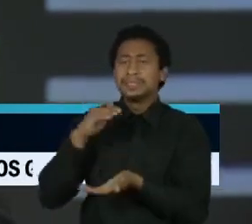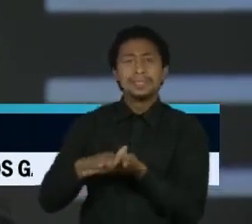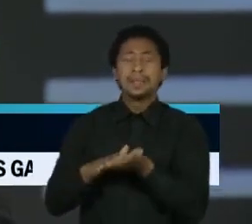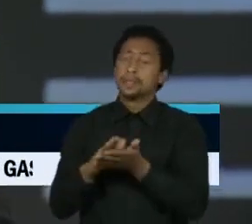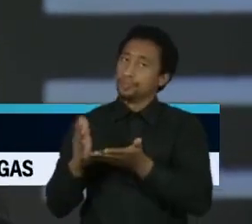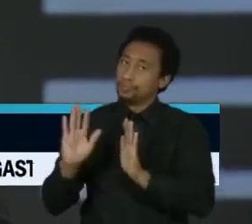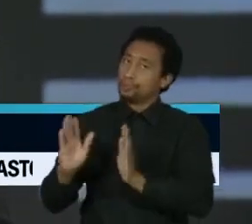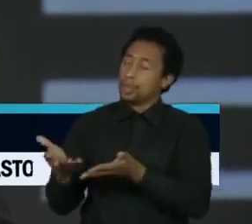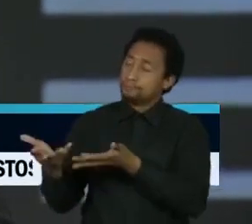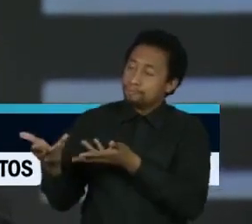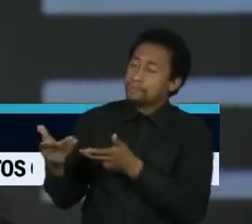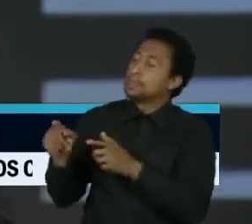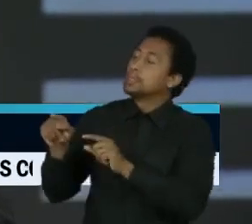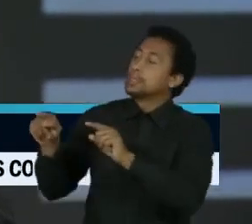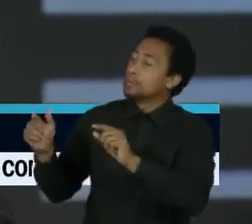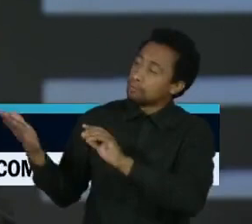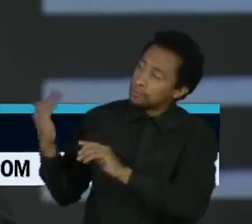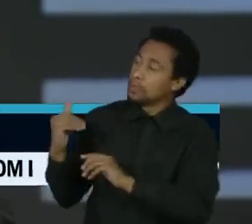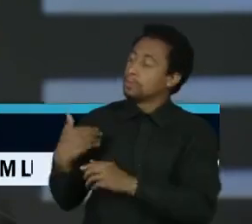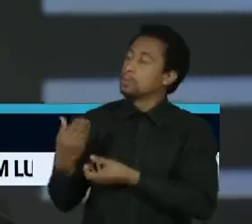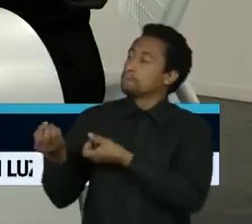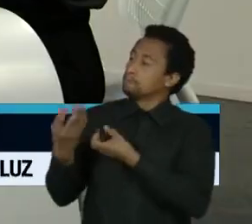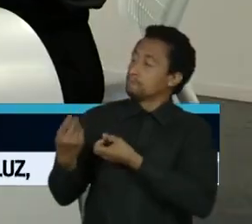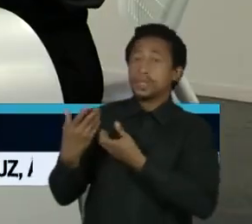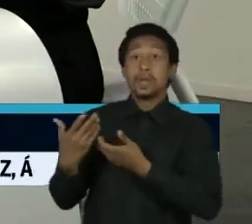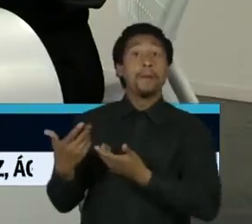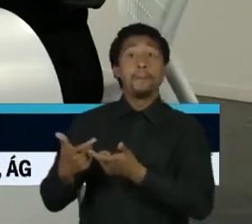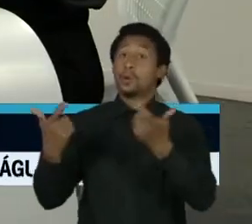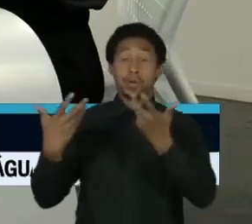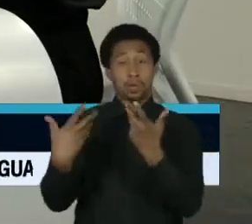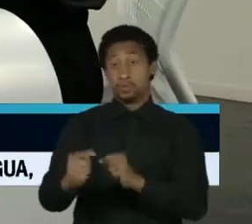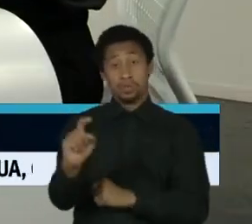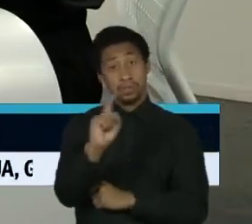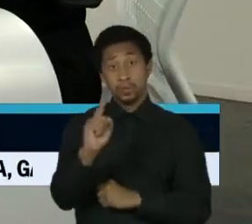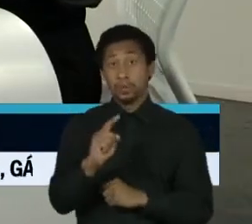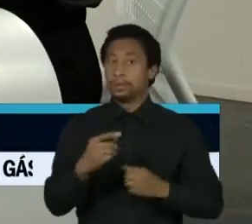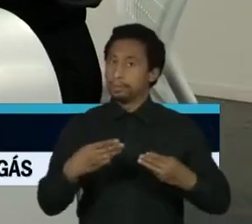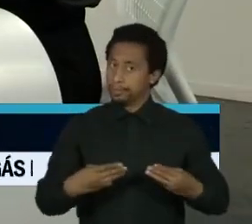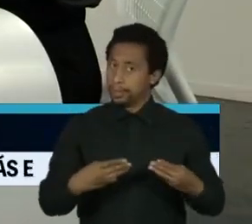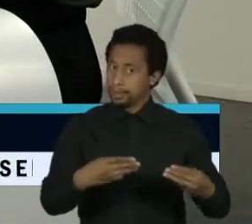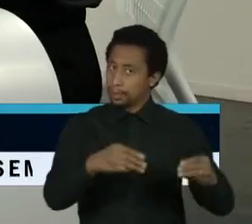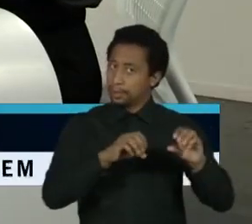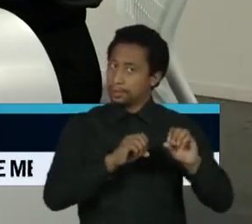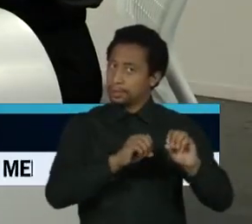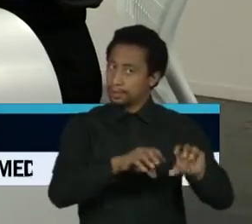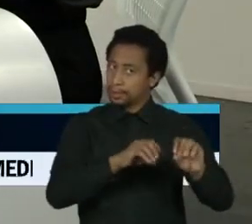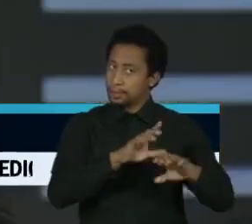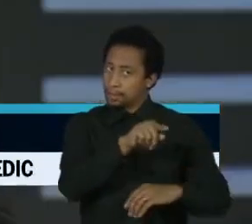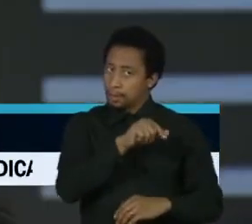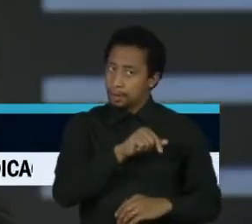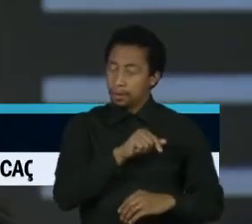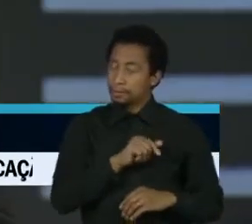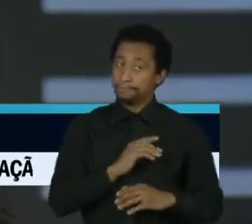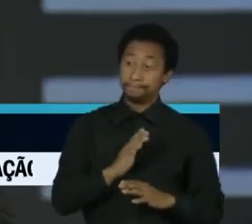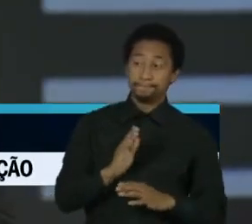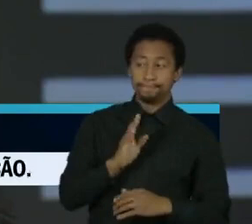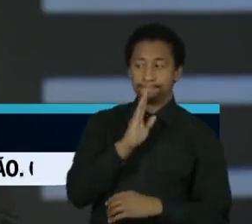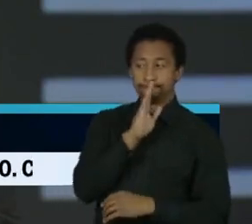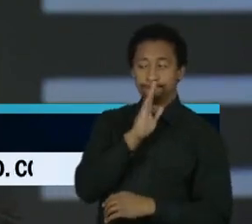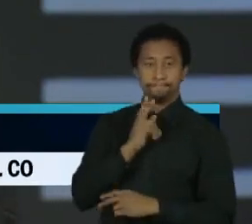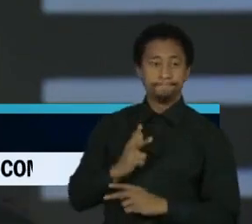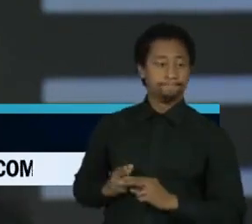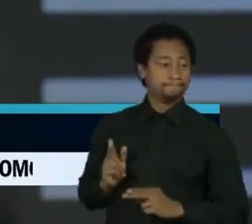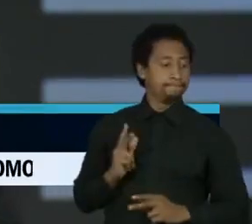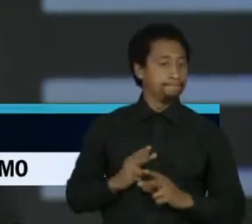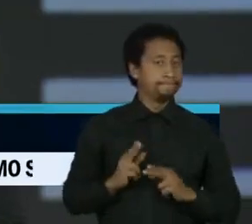dos envolvidos, muitos se recusaram aí. E o MEC num silêncio sepulcral sobre esses escândalos. Karen, é o tipo